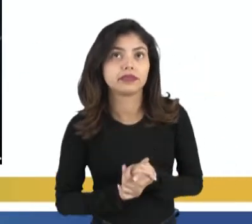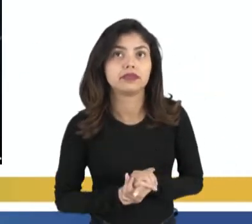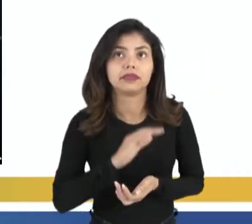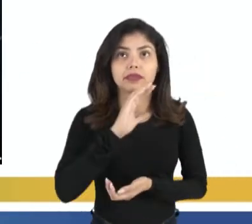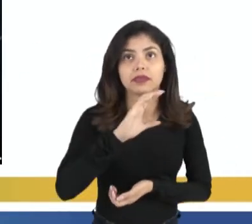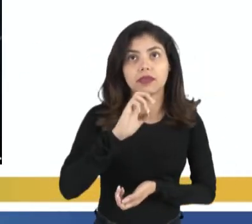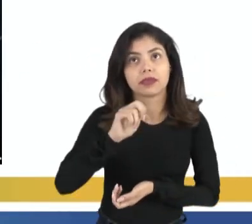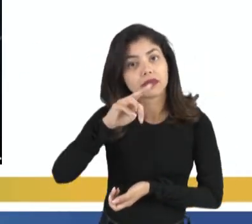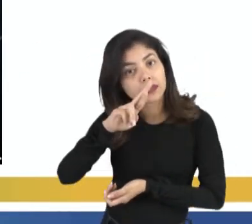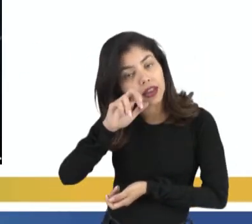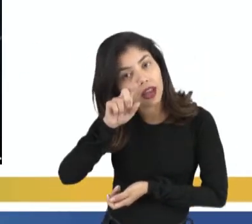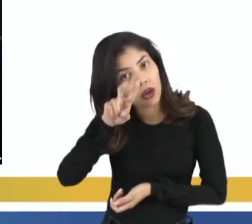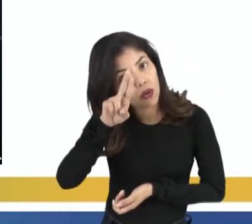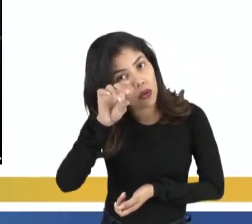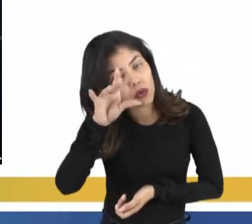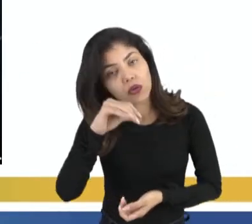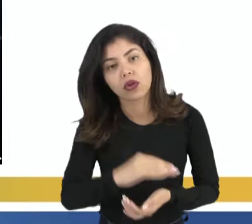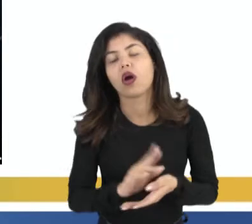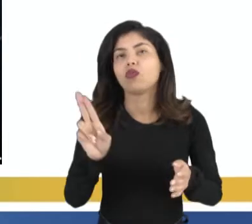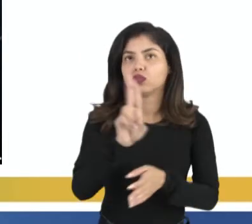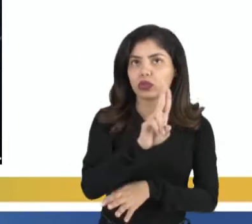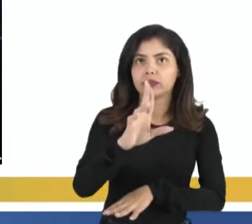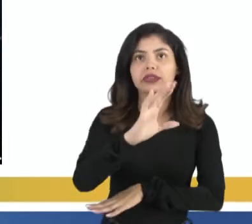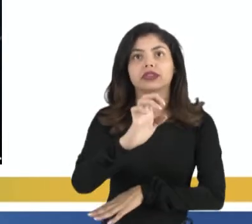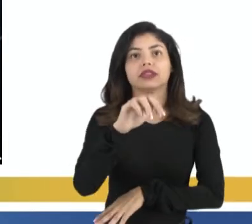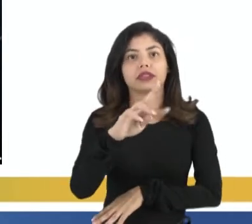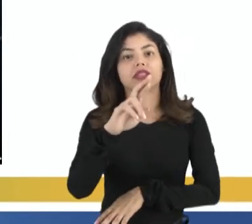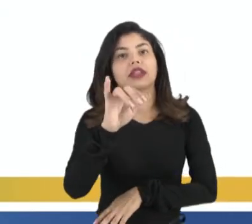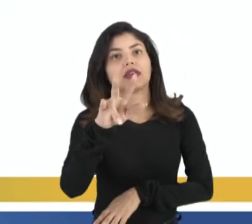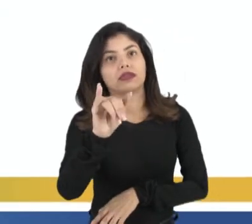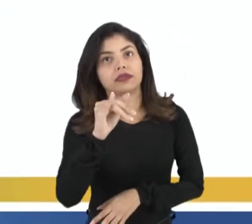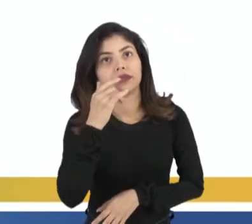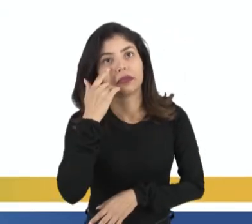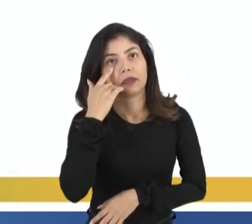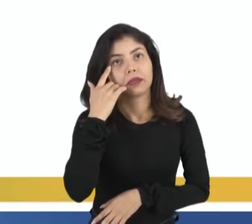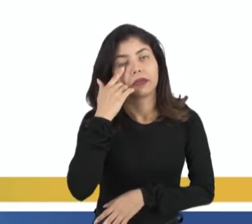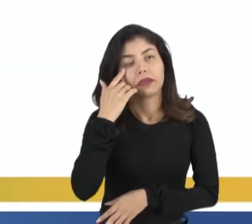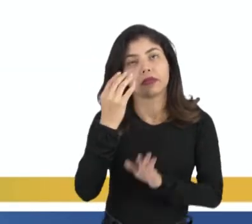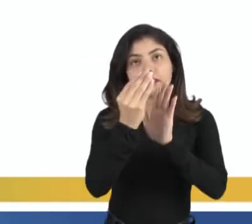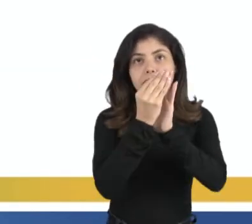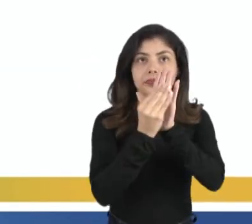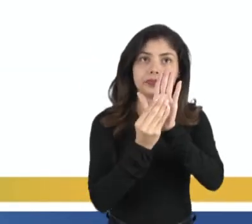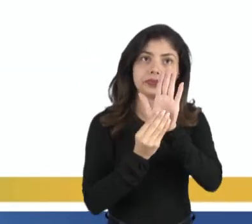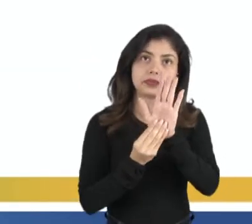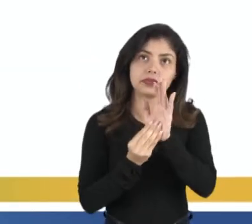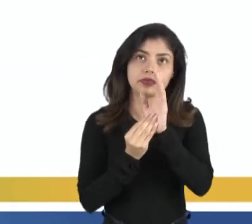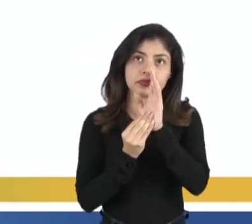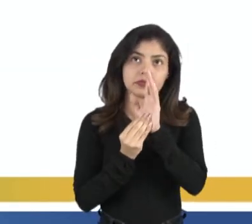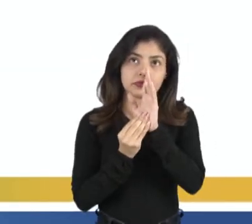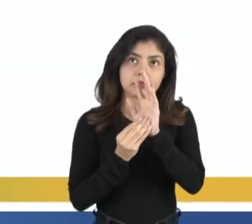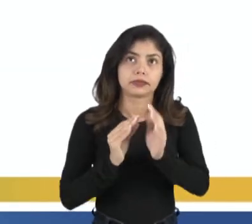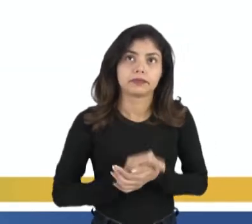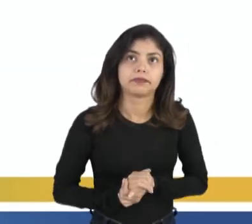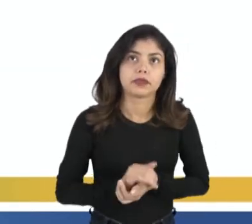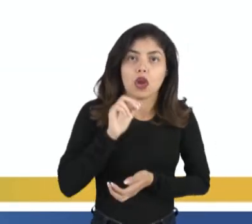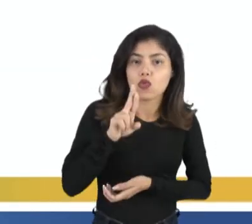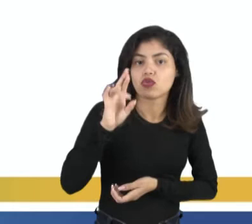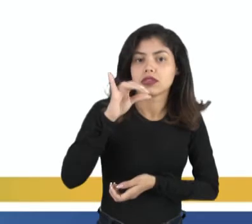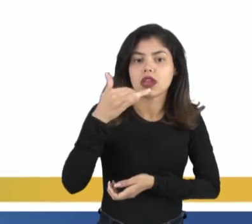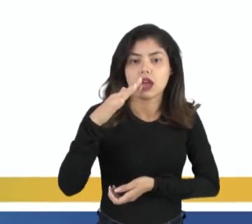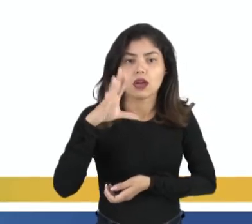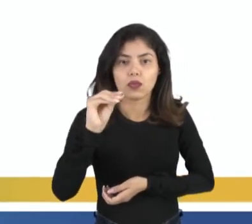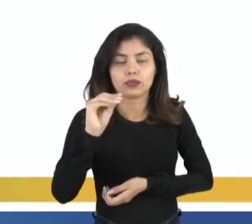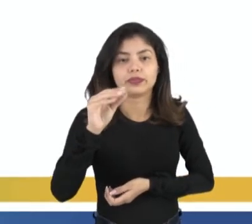de Centauro aí ela levou o nome de centauri isso pessoal é padronizado pela união astronômica internacional